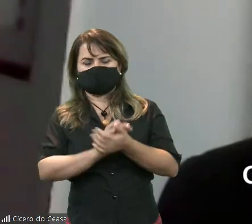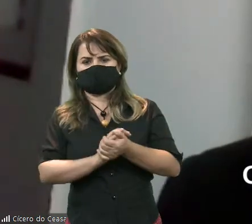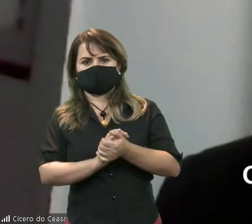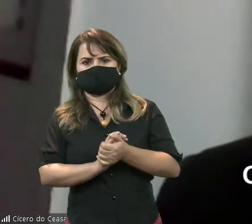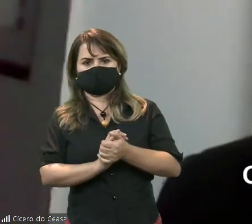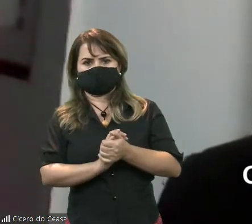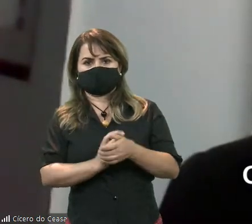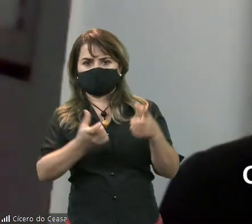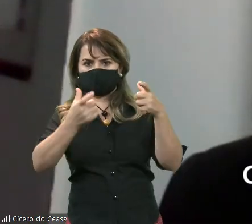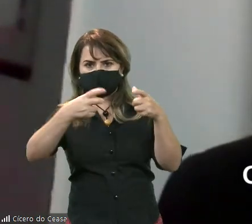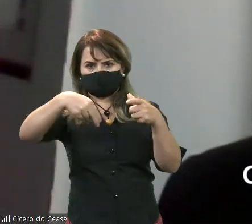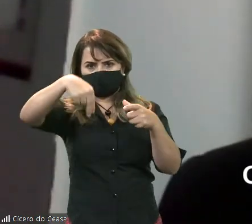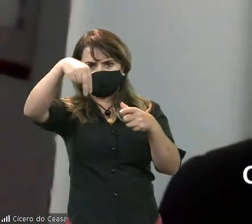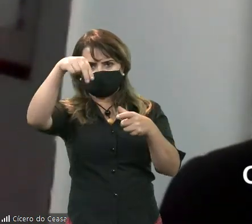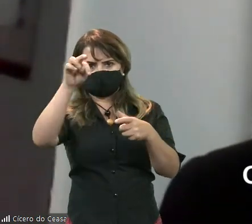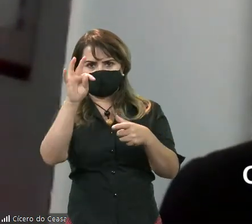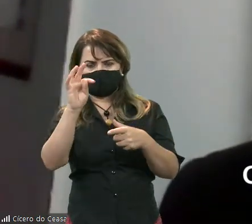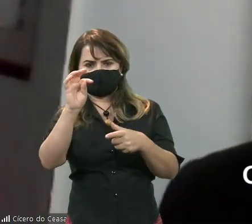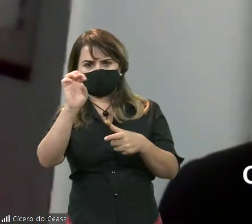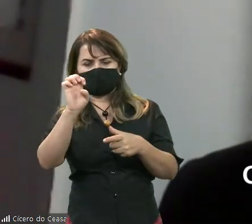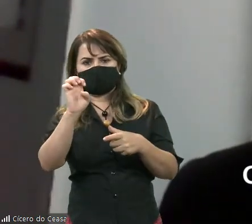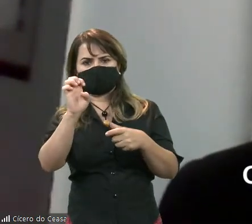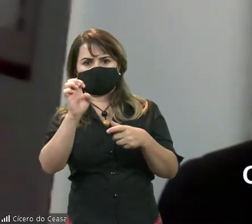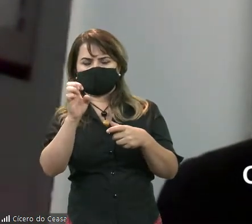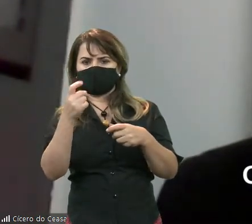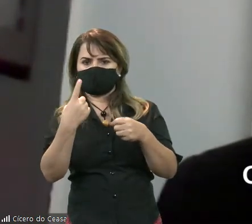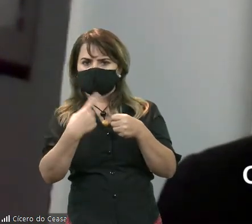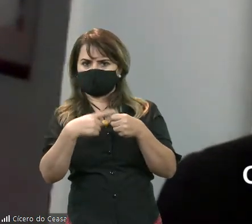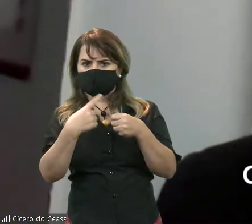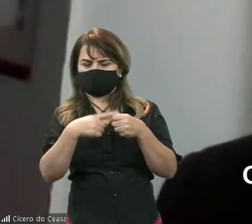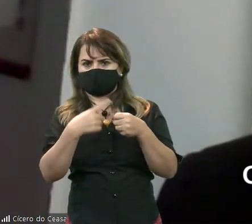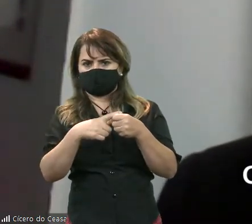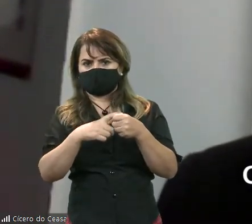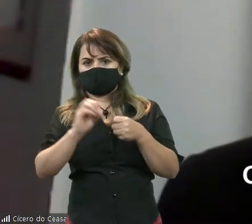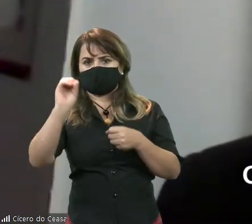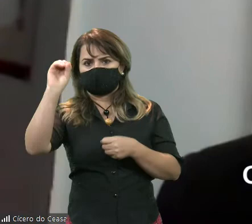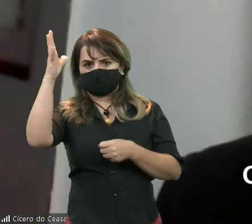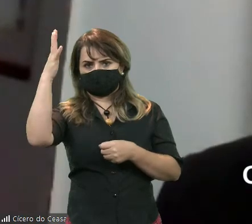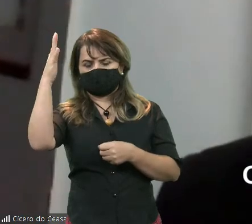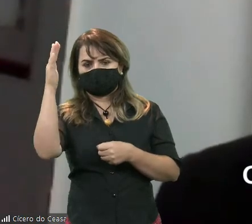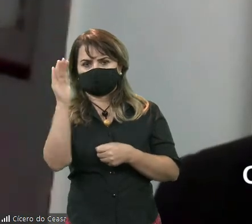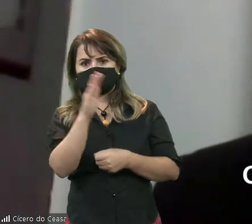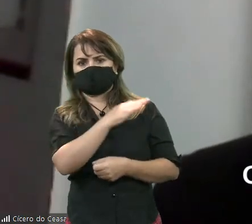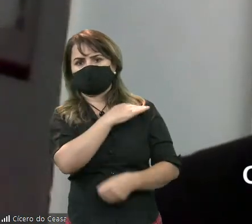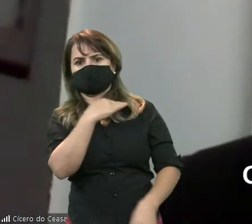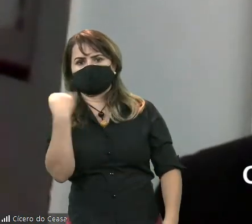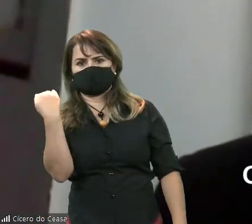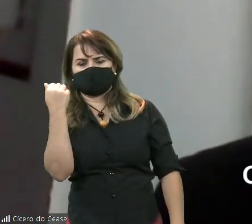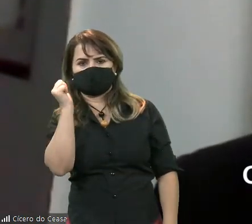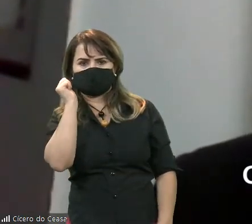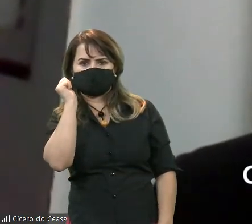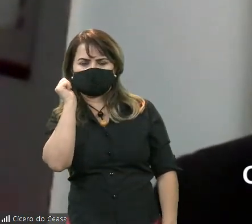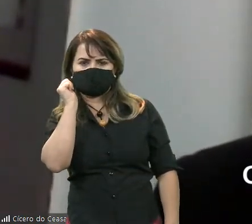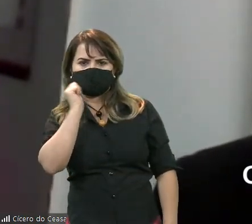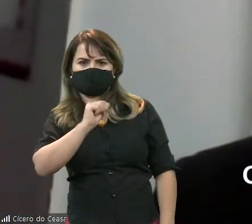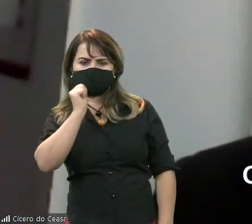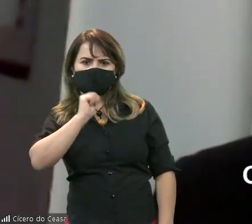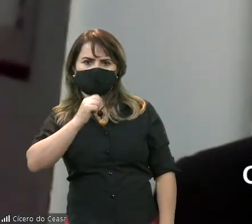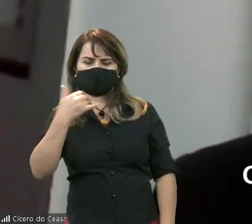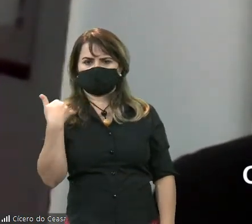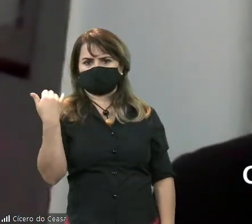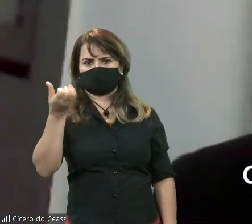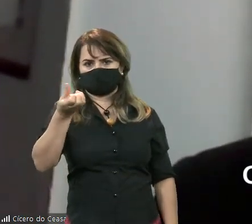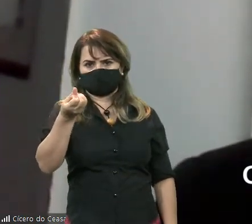da cidade, onde ceifou a vida de uma senhora de 60 anos de idade, a